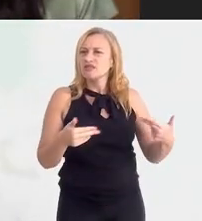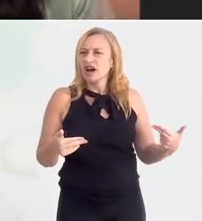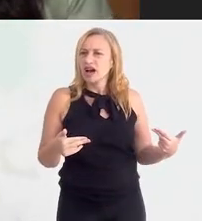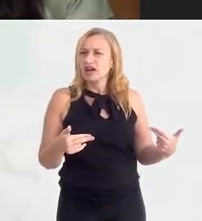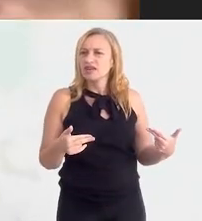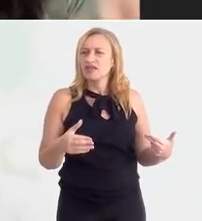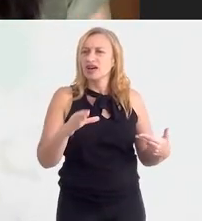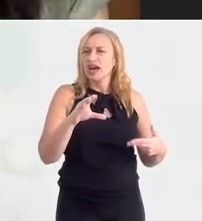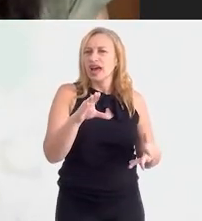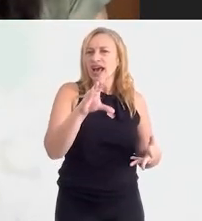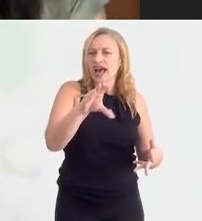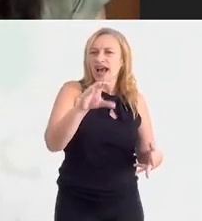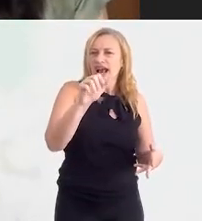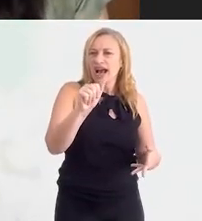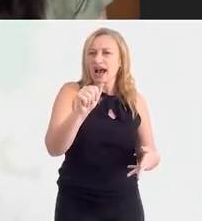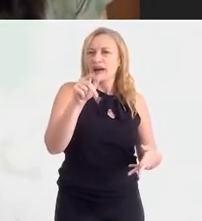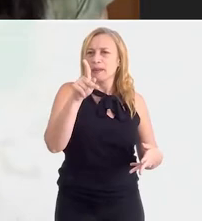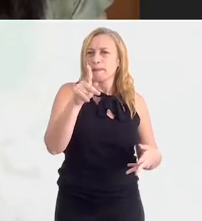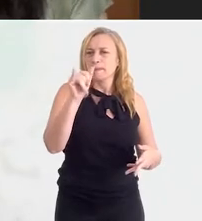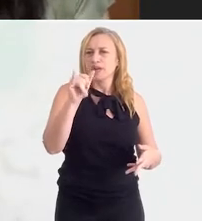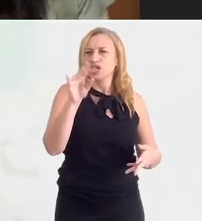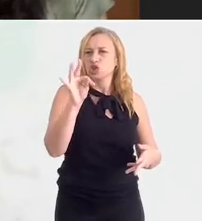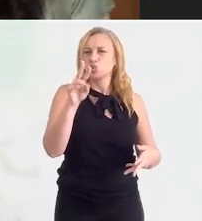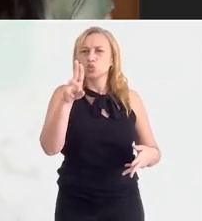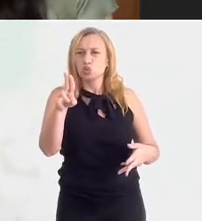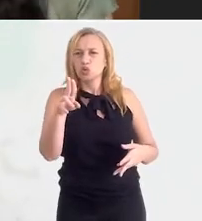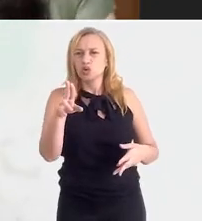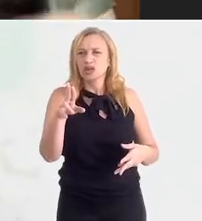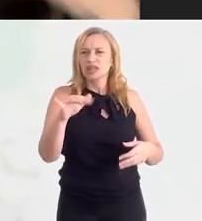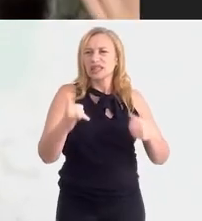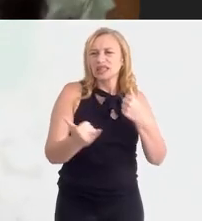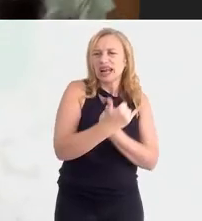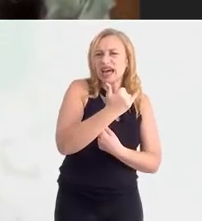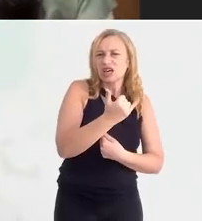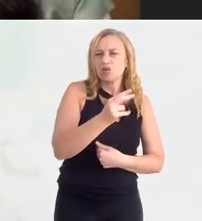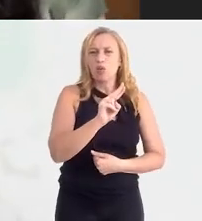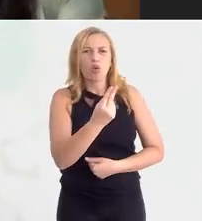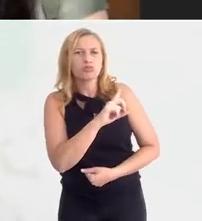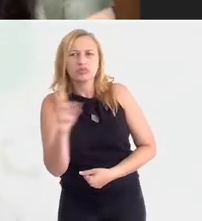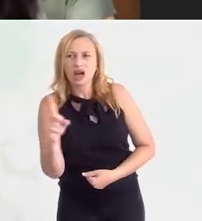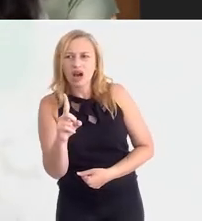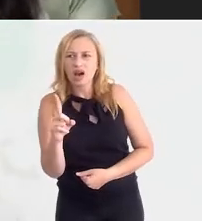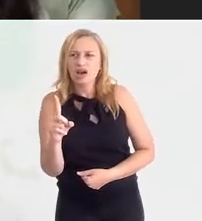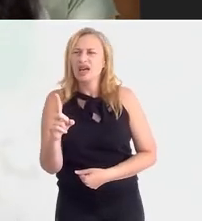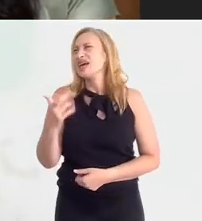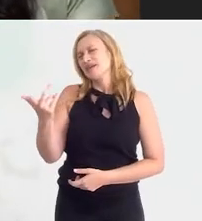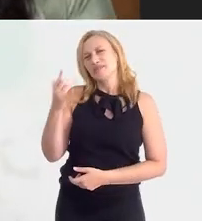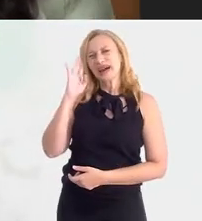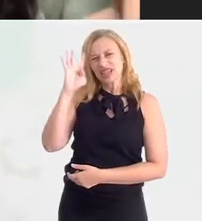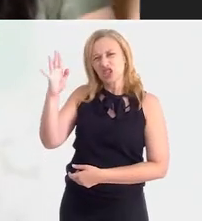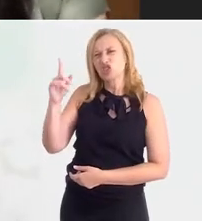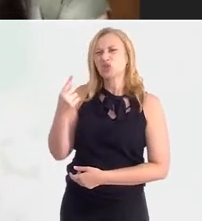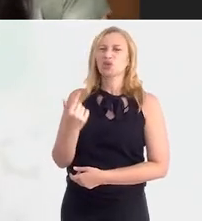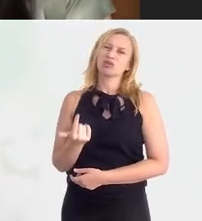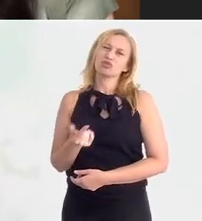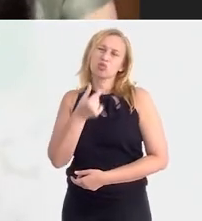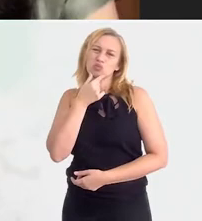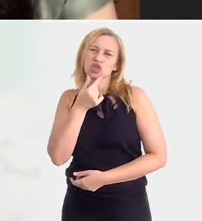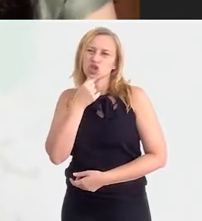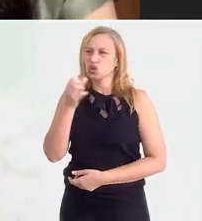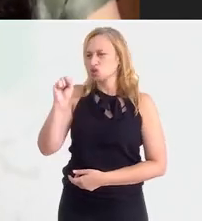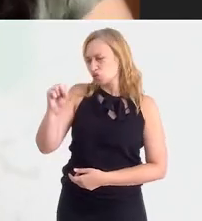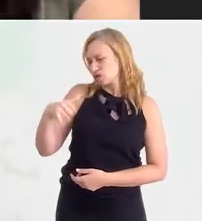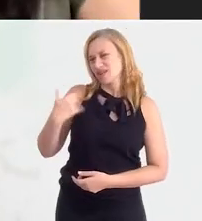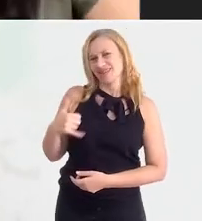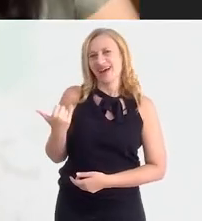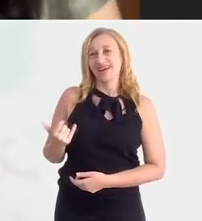Capitu traiu ou não o Bentinho. Essa é uma história, imagina para um menino de 8 anos, se a gente lê e não